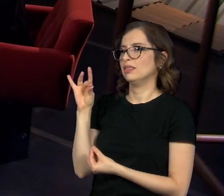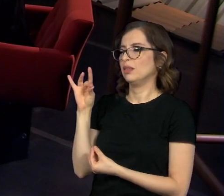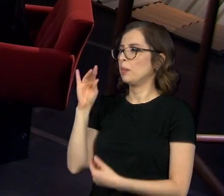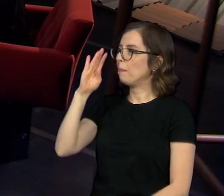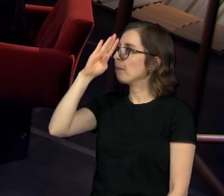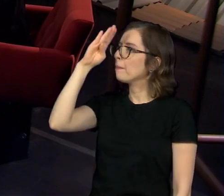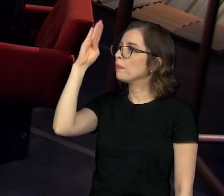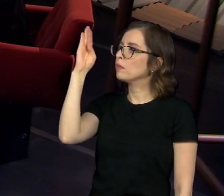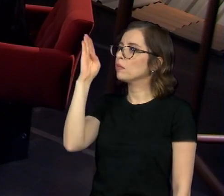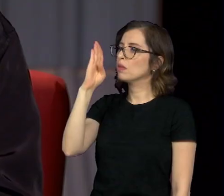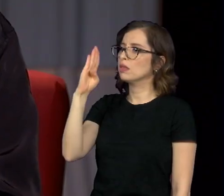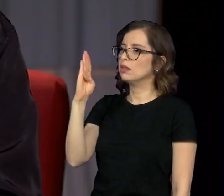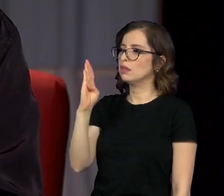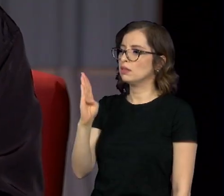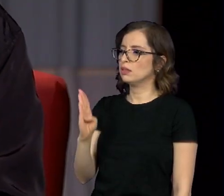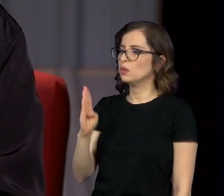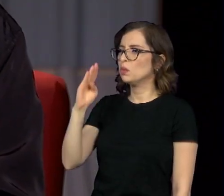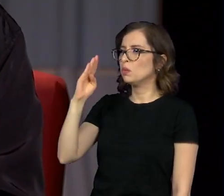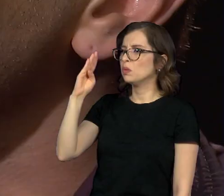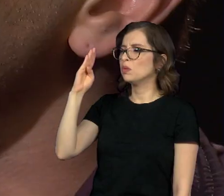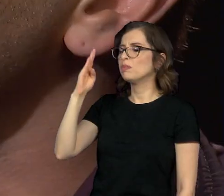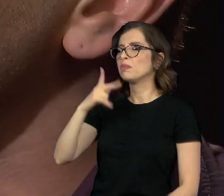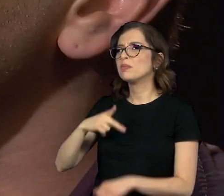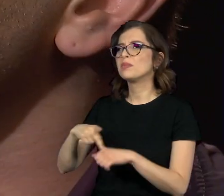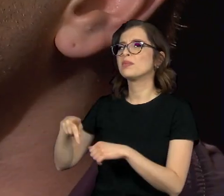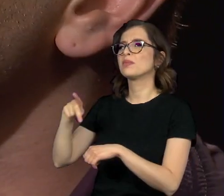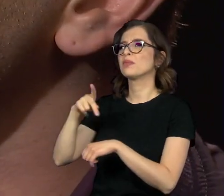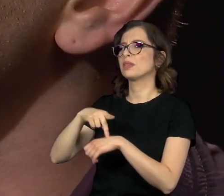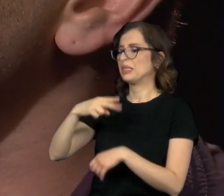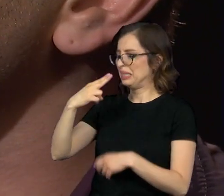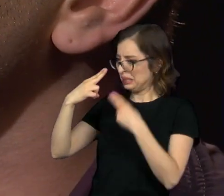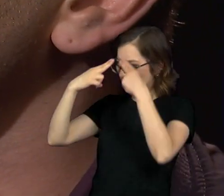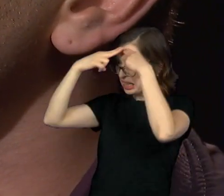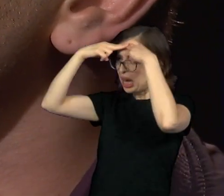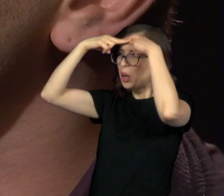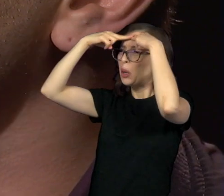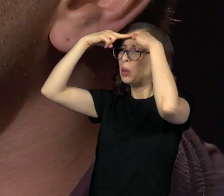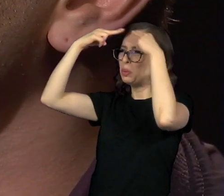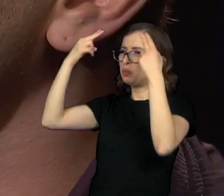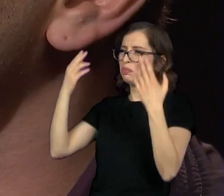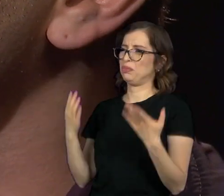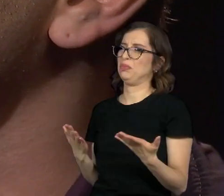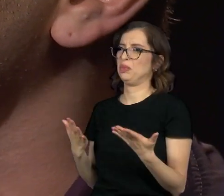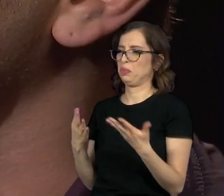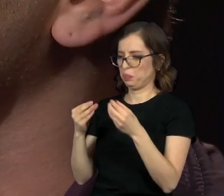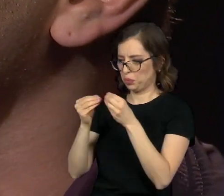ainda vai estar muito ferido, mas eu espero que nós tenhamos